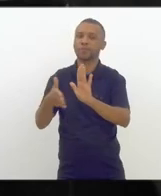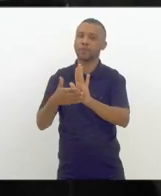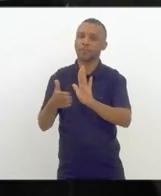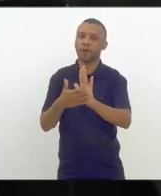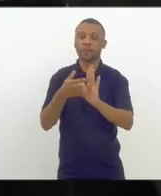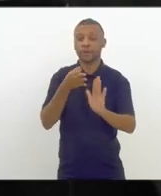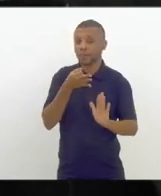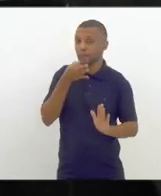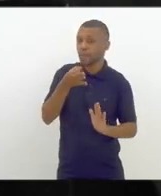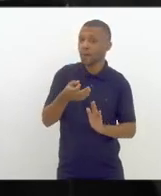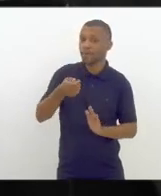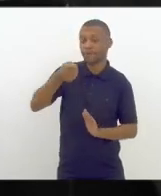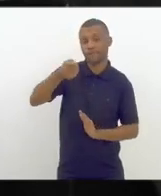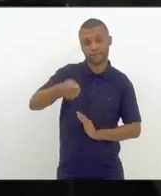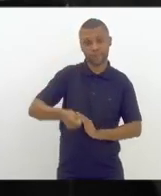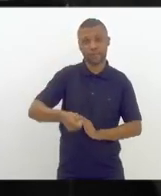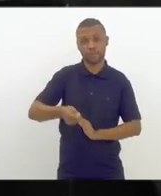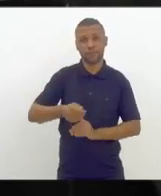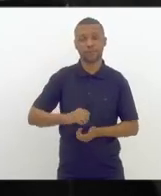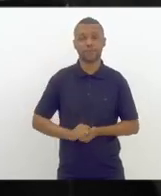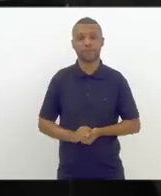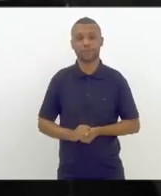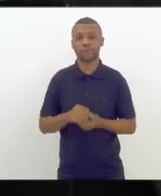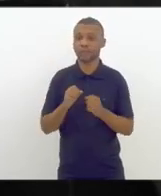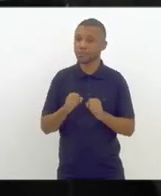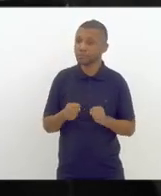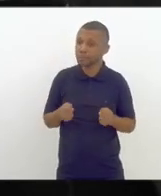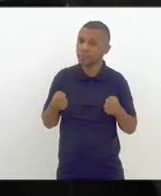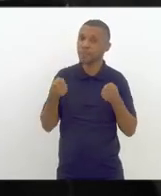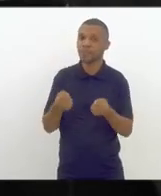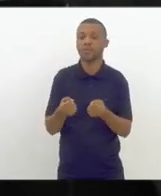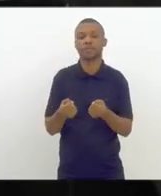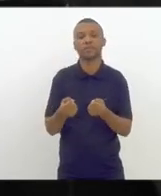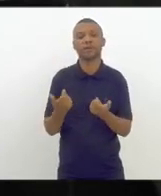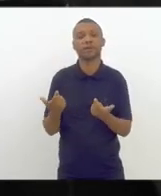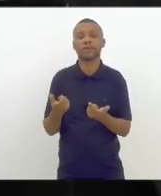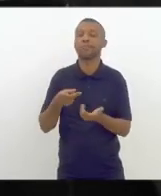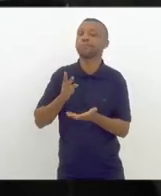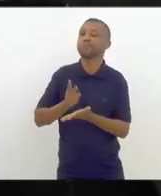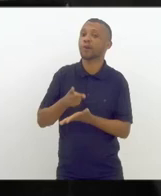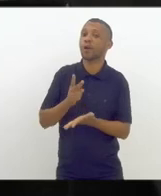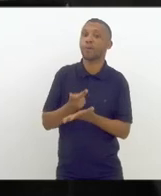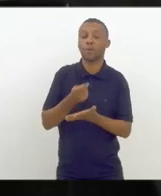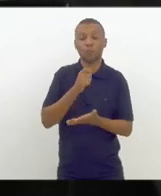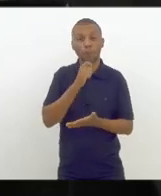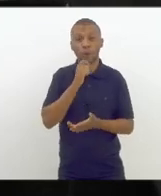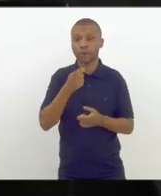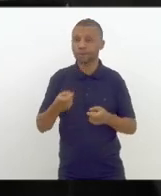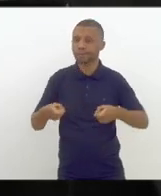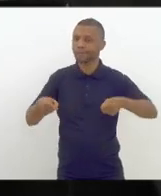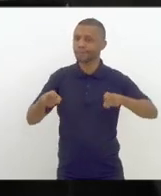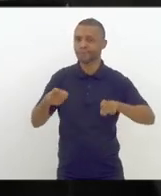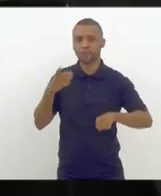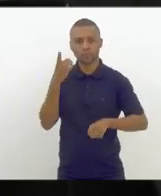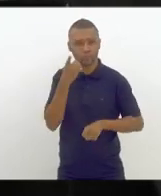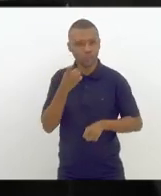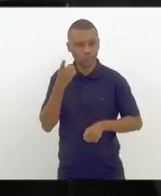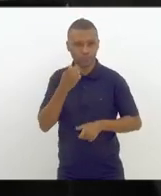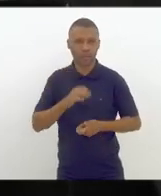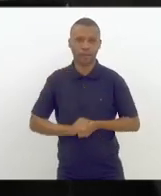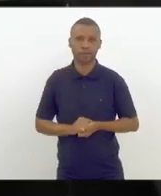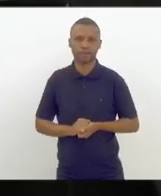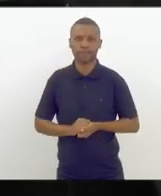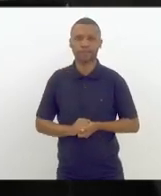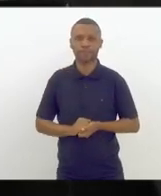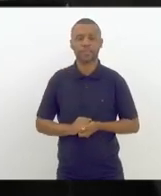firmes e seguem sendo por mim defendidas, mesmo sem o exercício do mandato parlamentar. Eu exerço o mandato